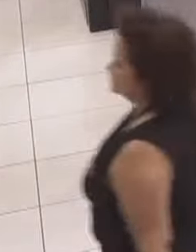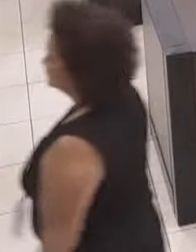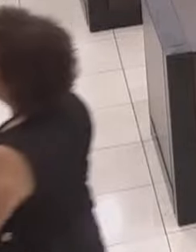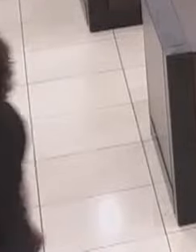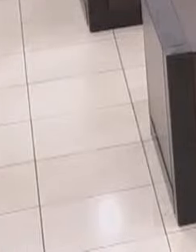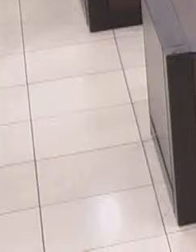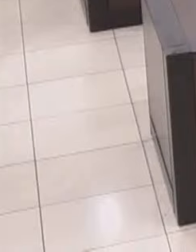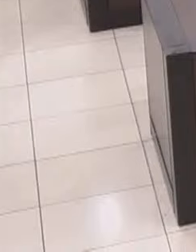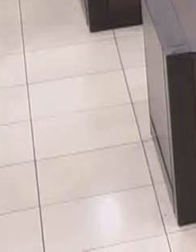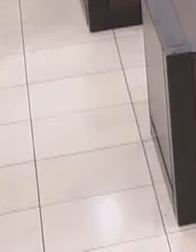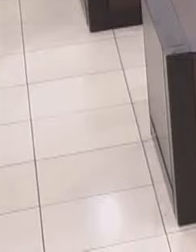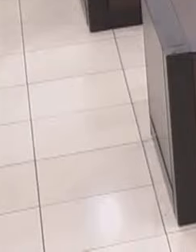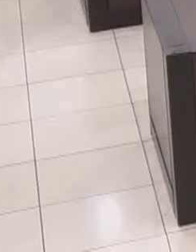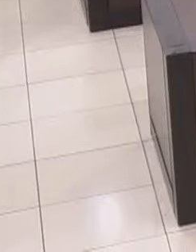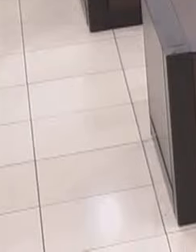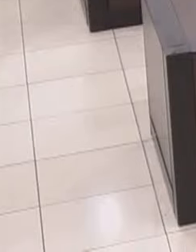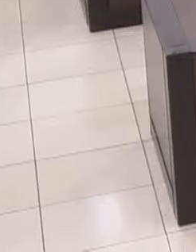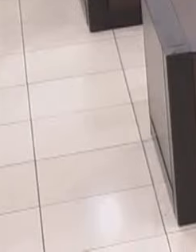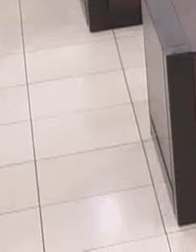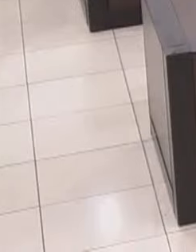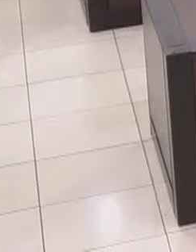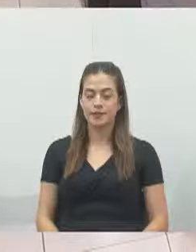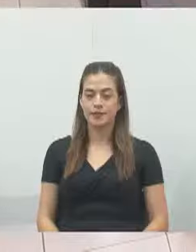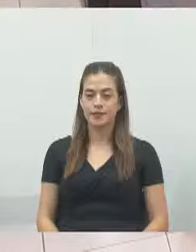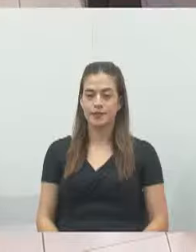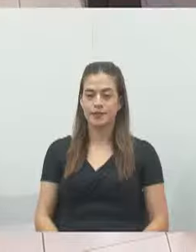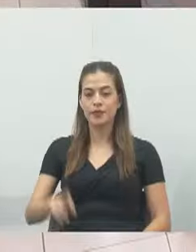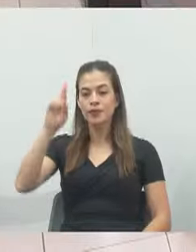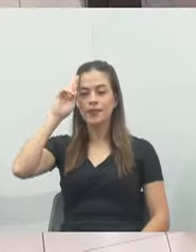Senhoras e senhores, boa noite.